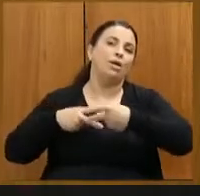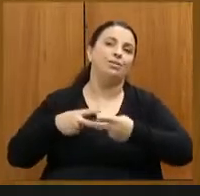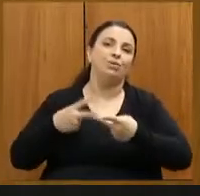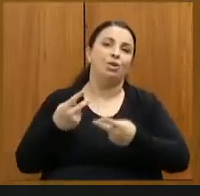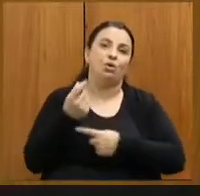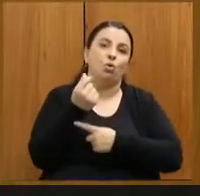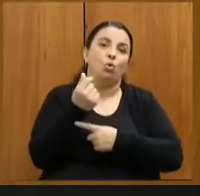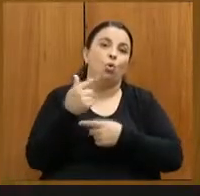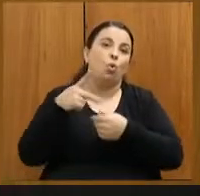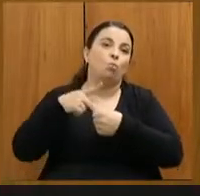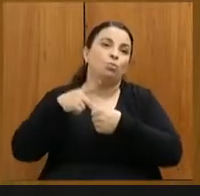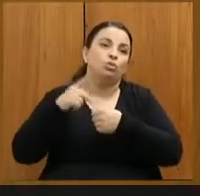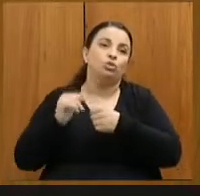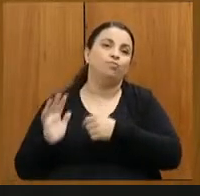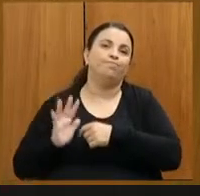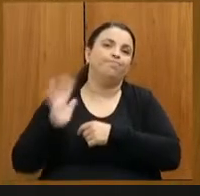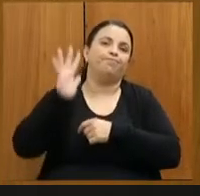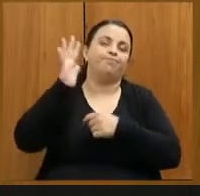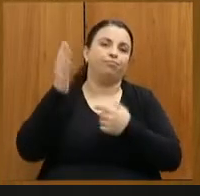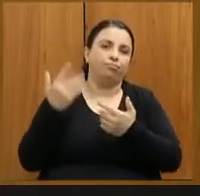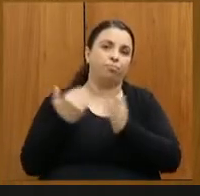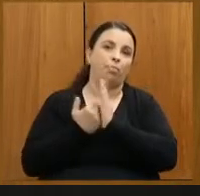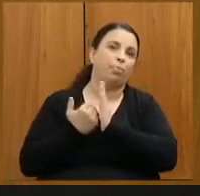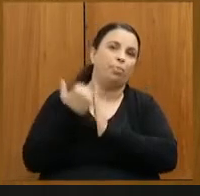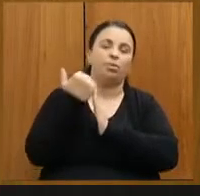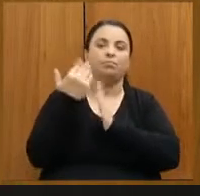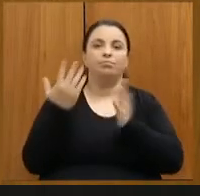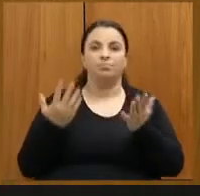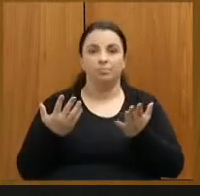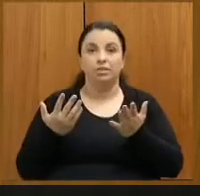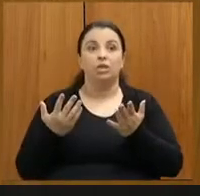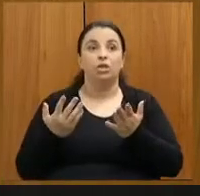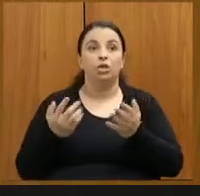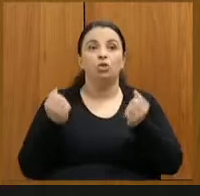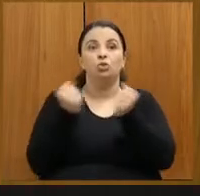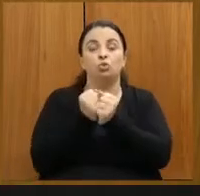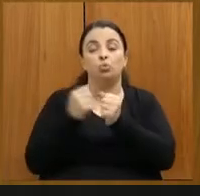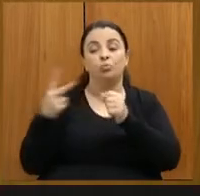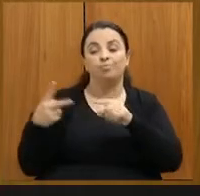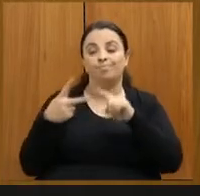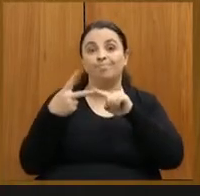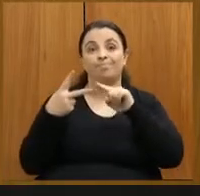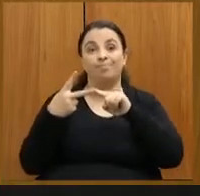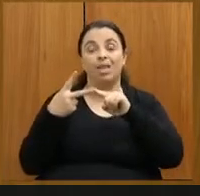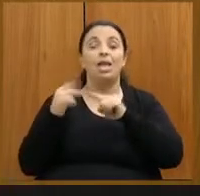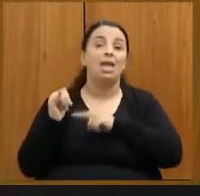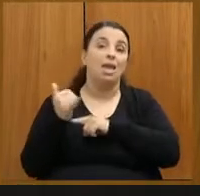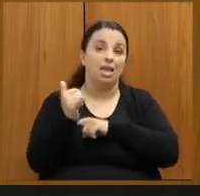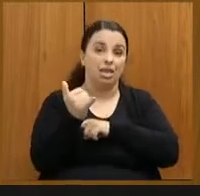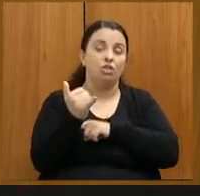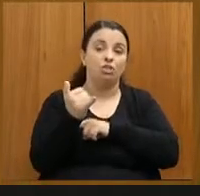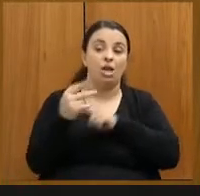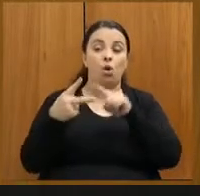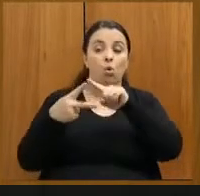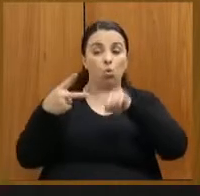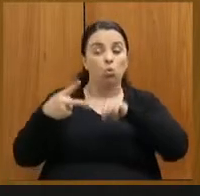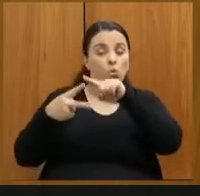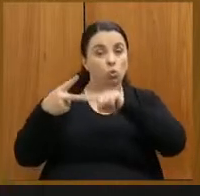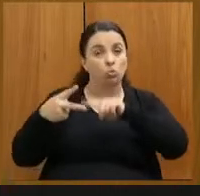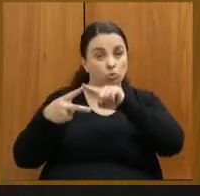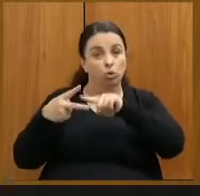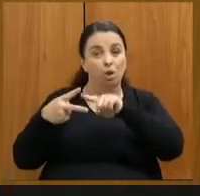combustíveis combustíveis junto com energia elétrica que também teve impacto da inflação os dois são os dois maiores arrecadadores do Estado